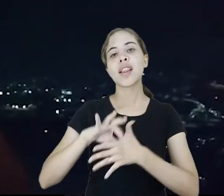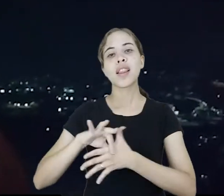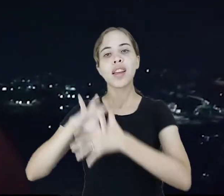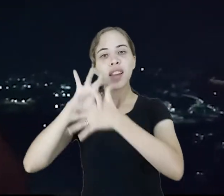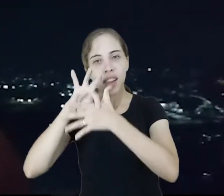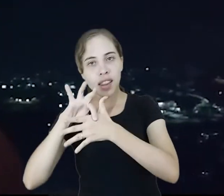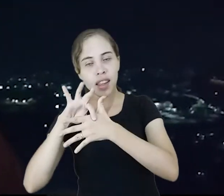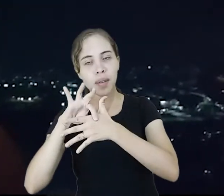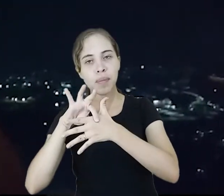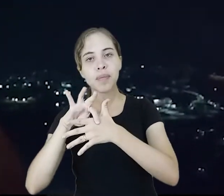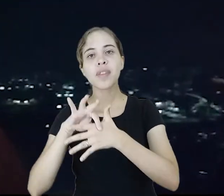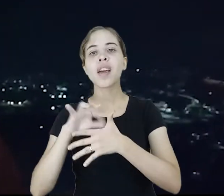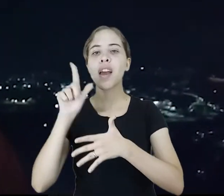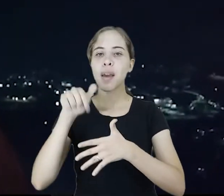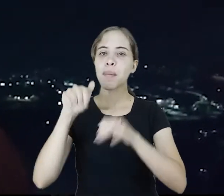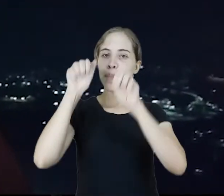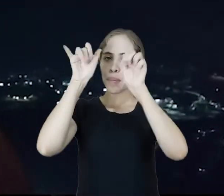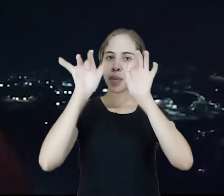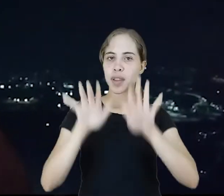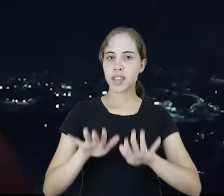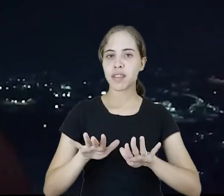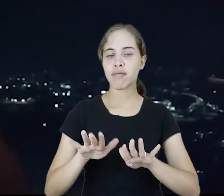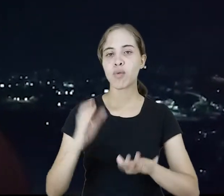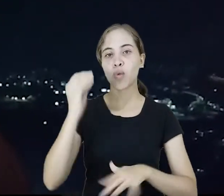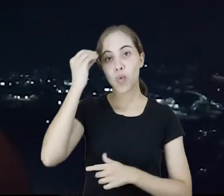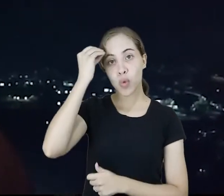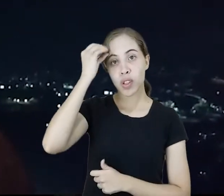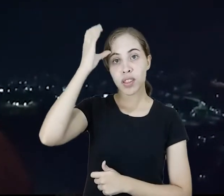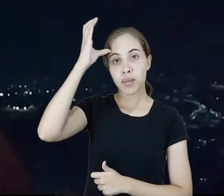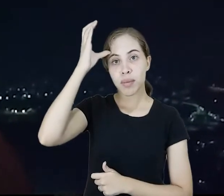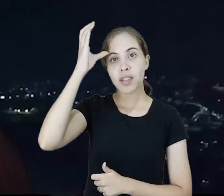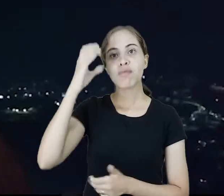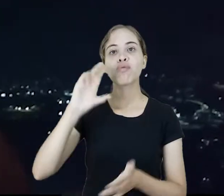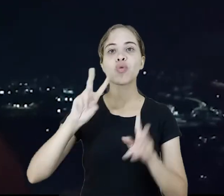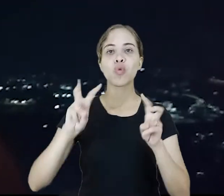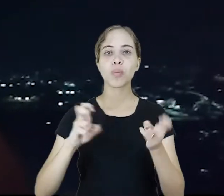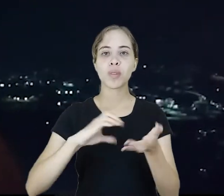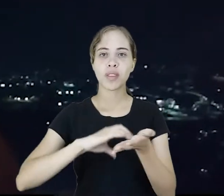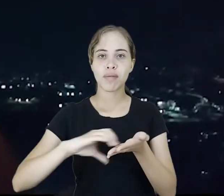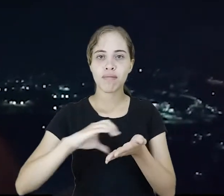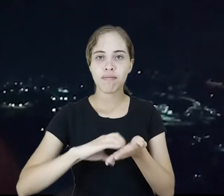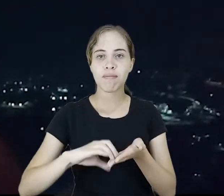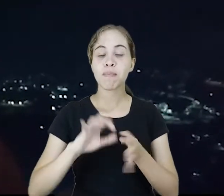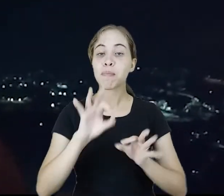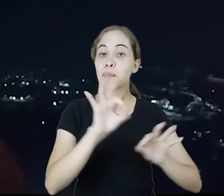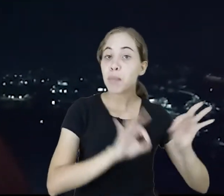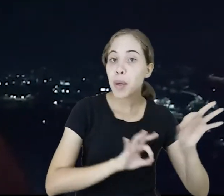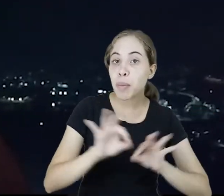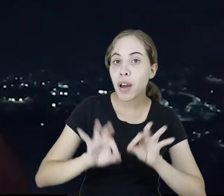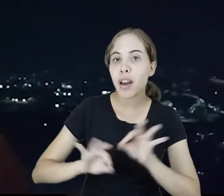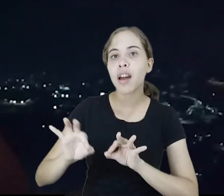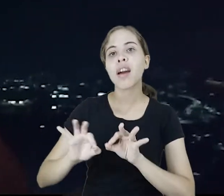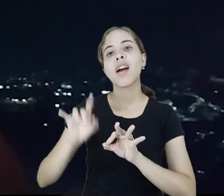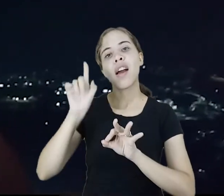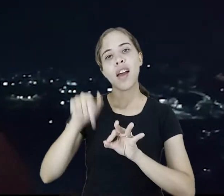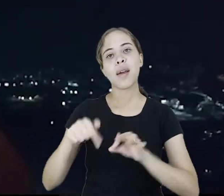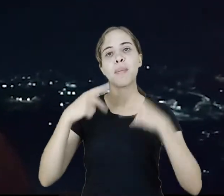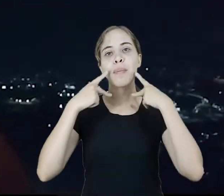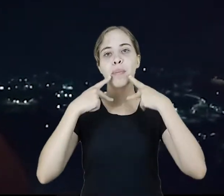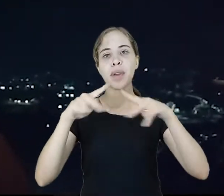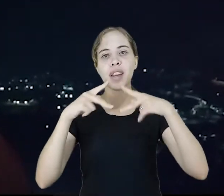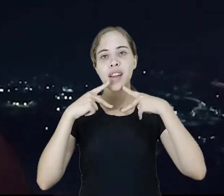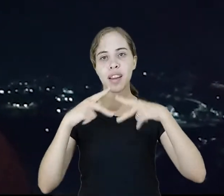líderes. É uma bênção, né? O conhecimento das Escrituras, a preparação para poder pregar,